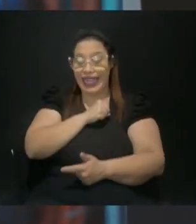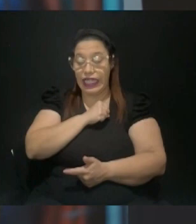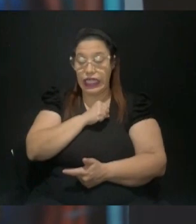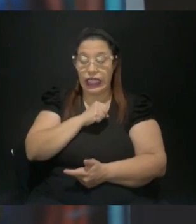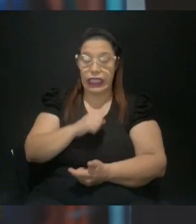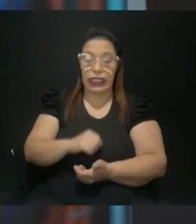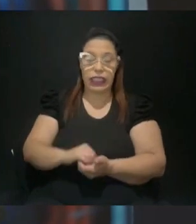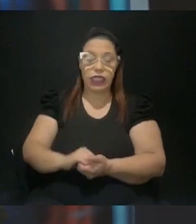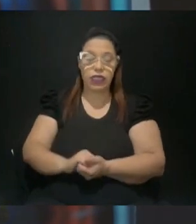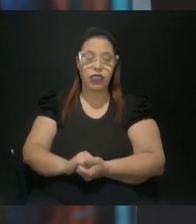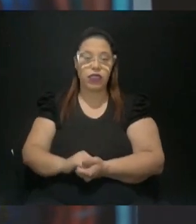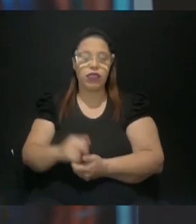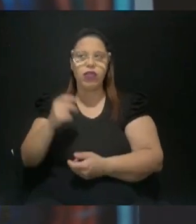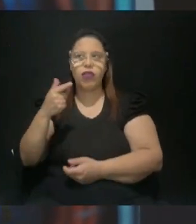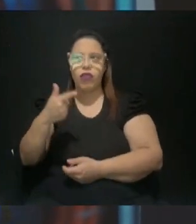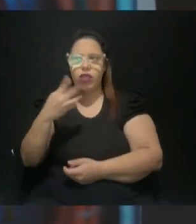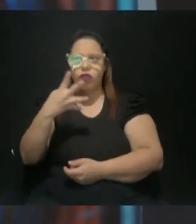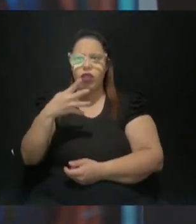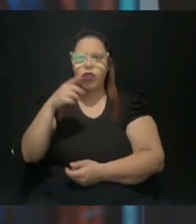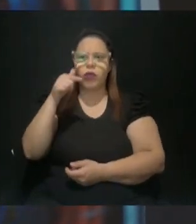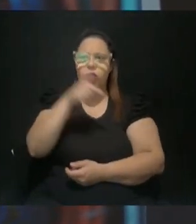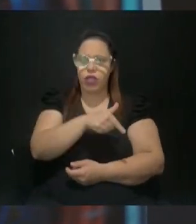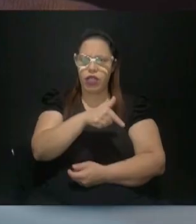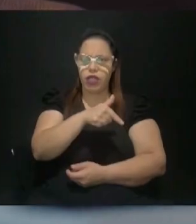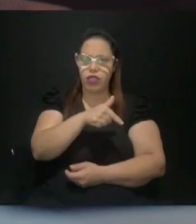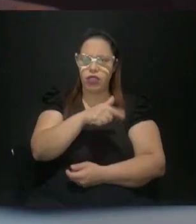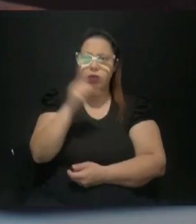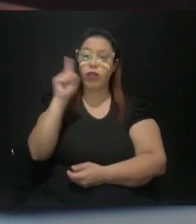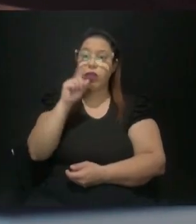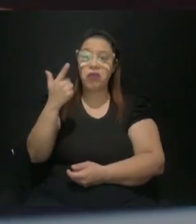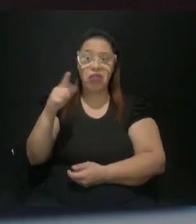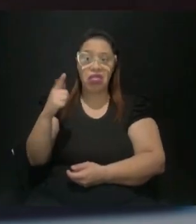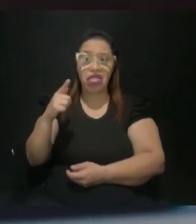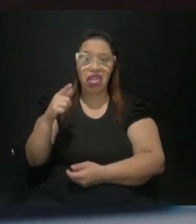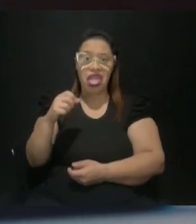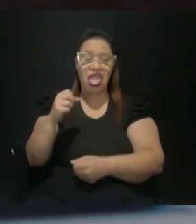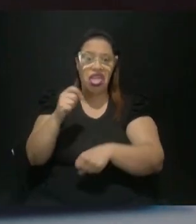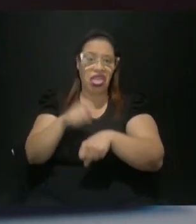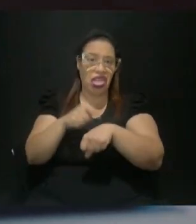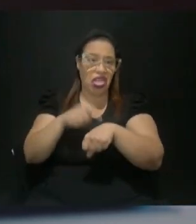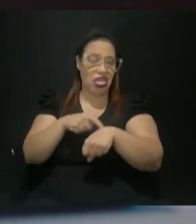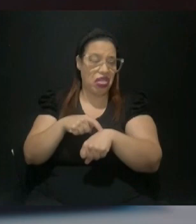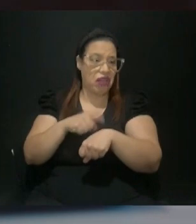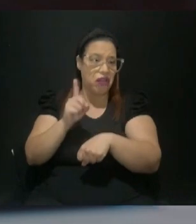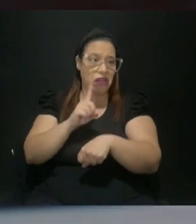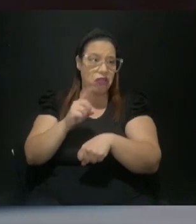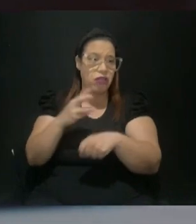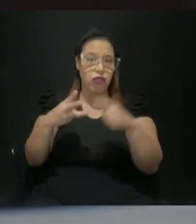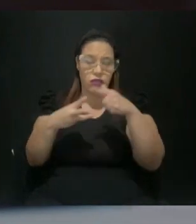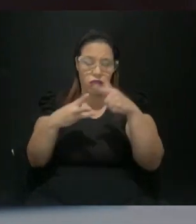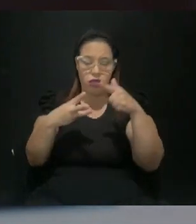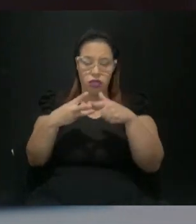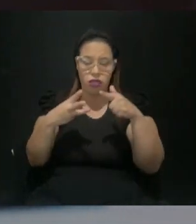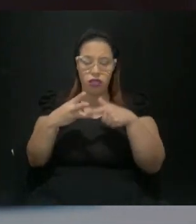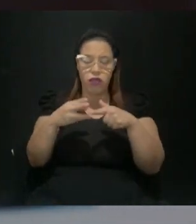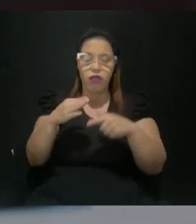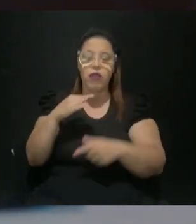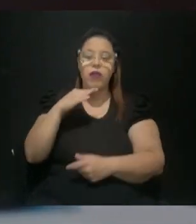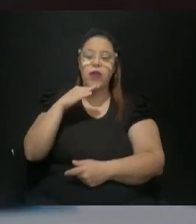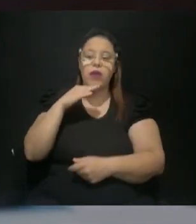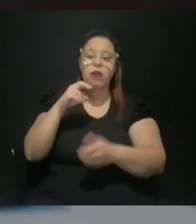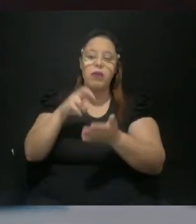refere 24/7 é porque não tem horário. Isso, é uma empresa que trabalha nos 3 turnos, manhã, tarde e noite, todos os